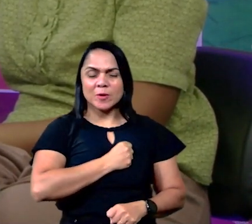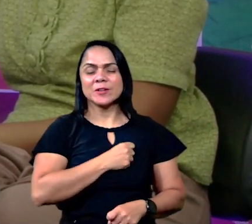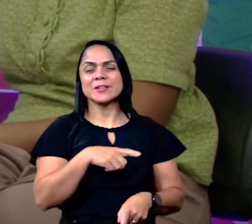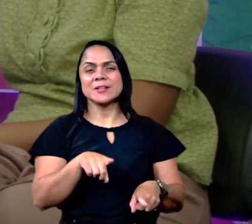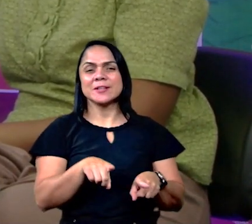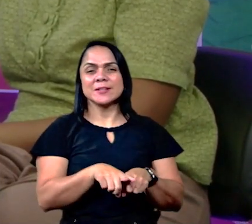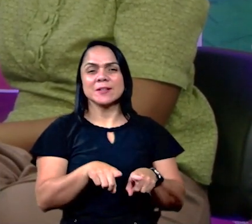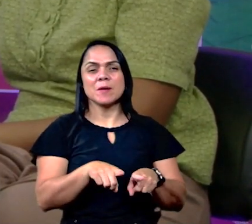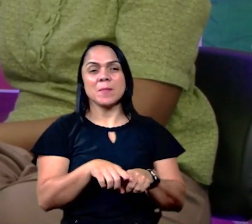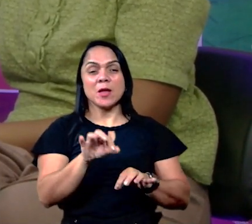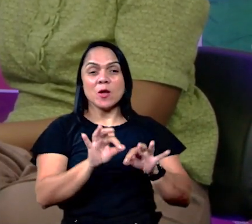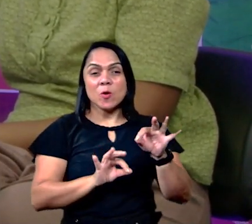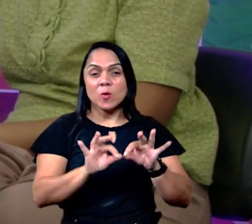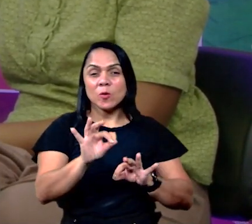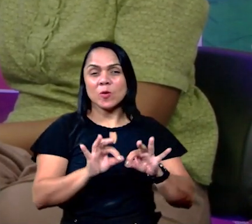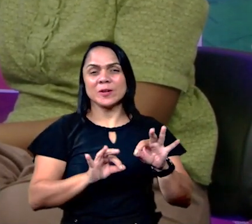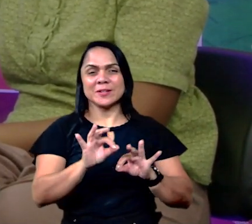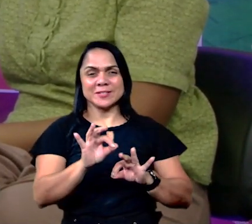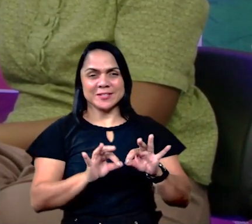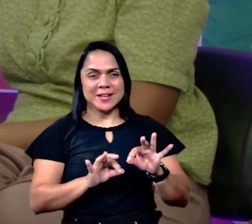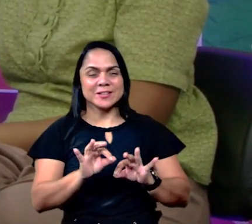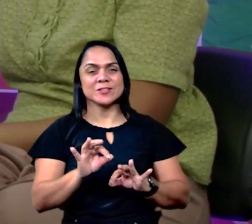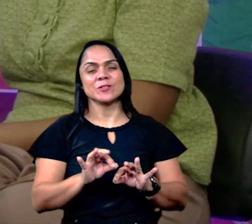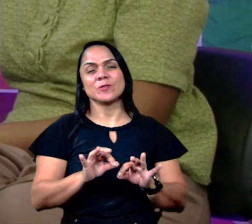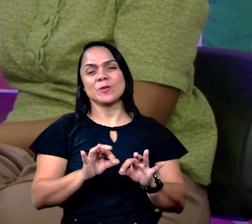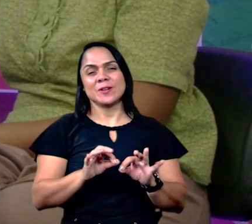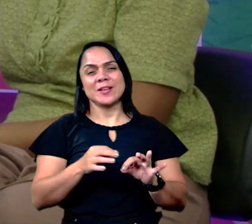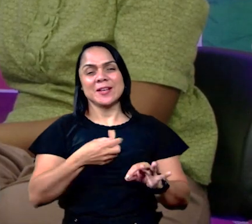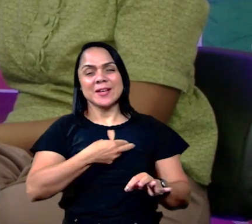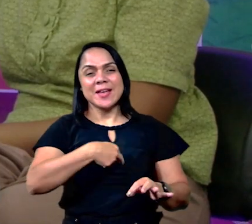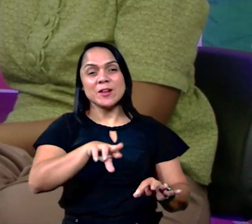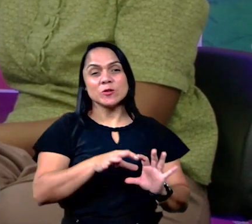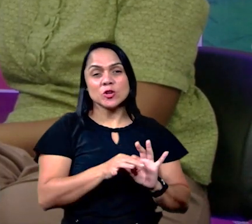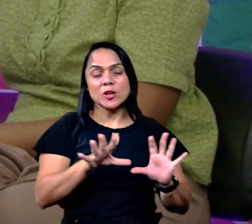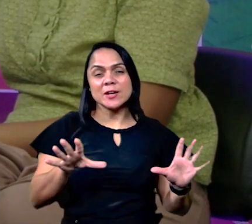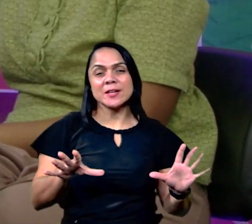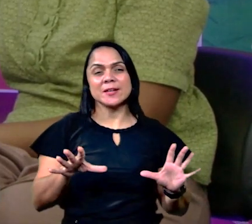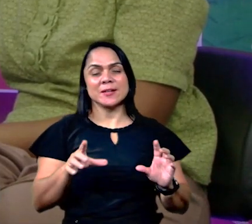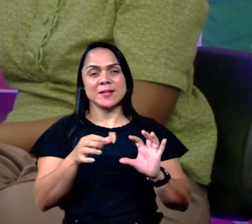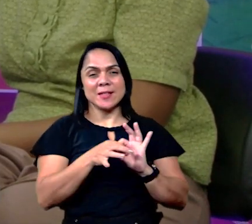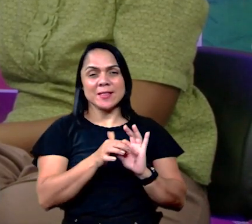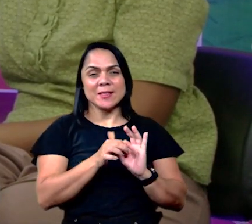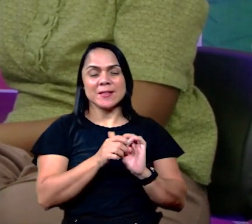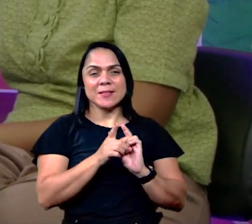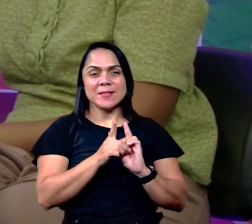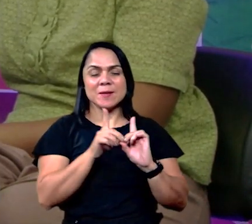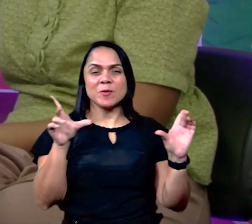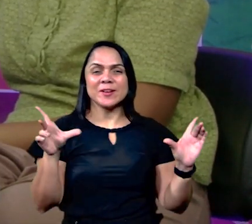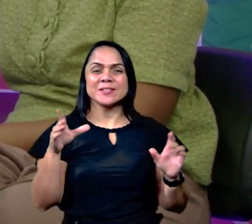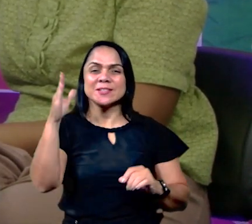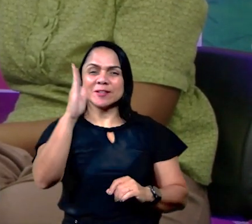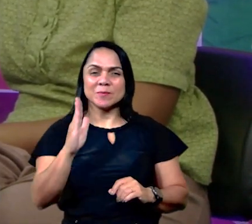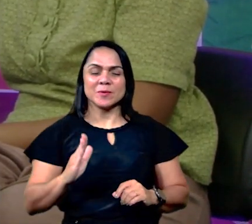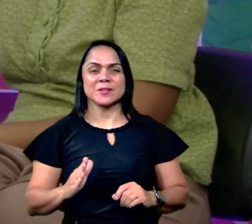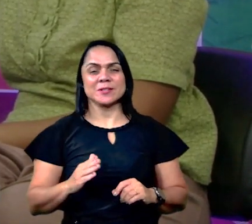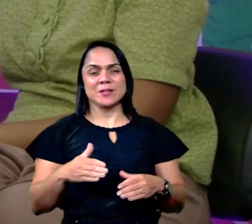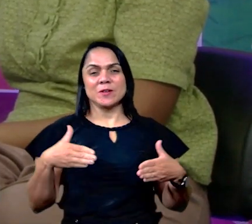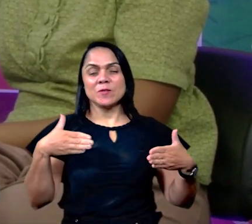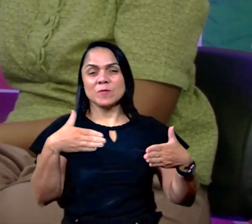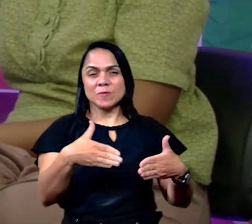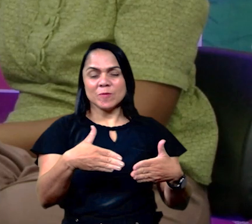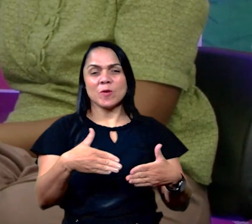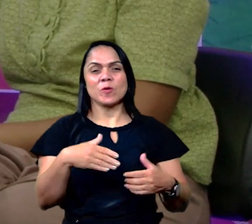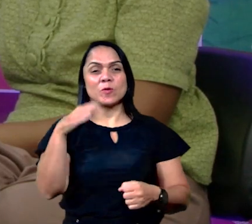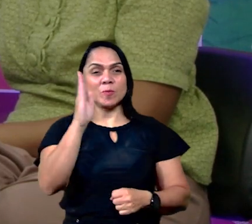também organizadora da coletânea Laicidade e Democracia no Brasil, Trajetórias e Campos de Trabalho em Foco. Seja